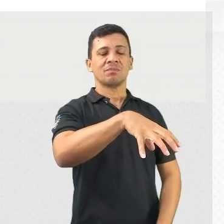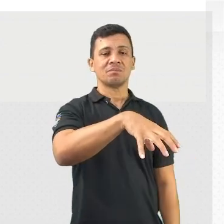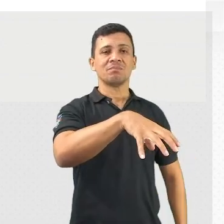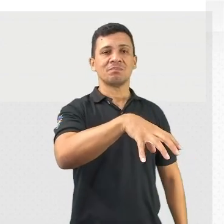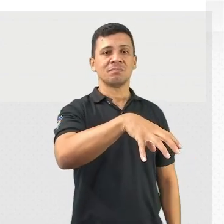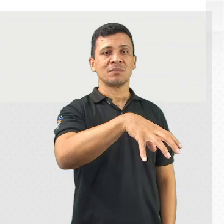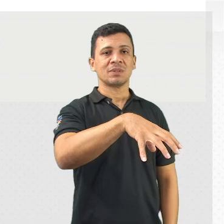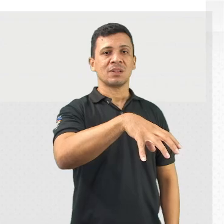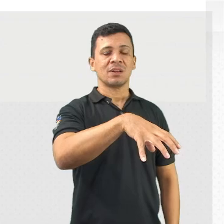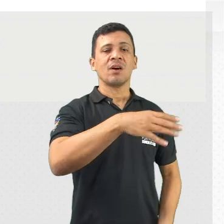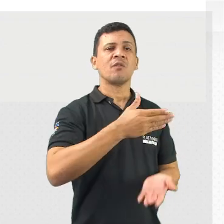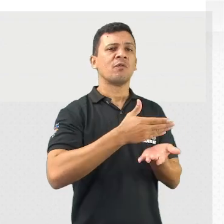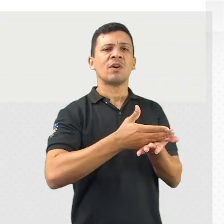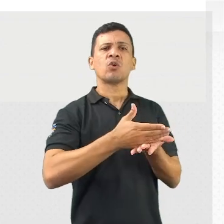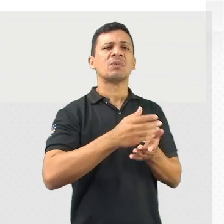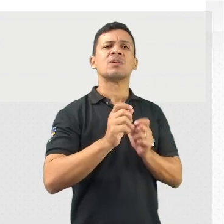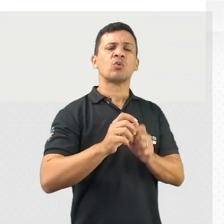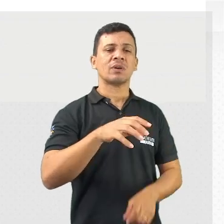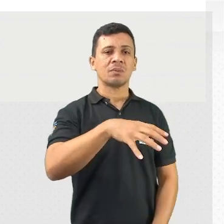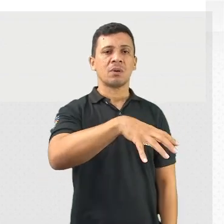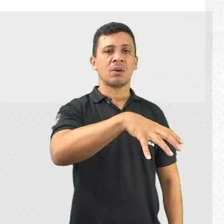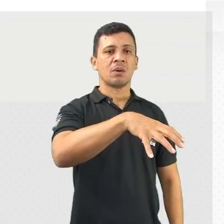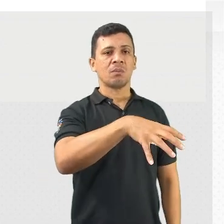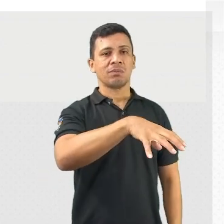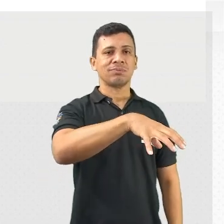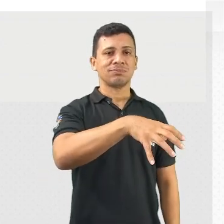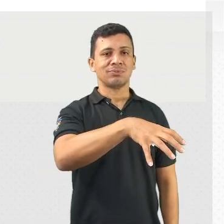Essa tampa ela vai começar a se